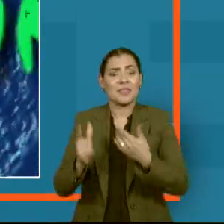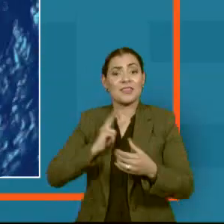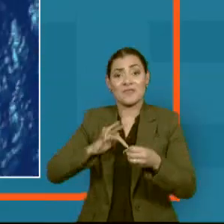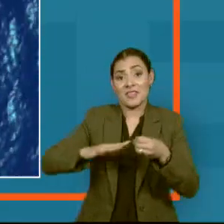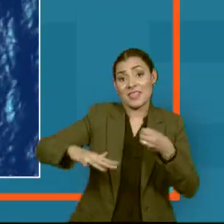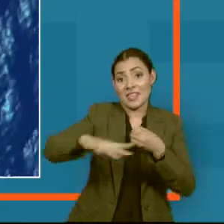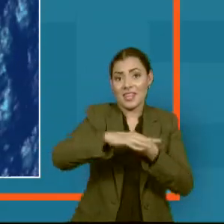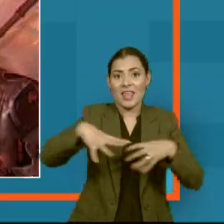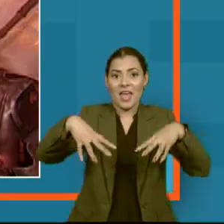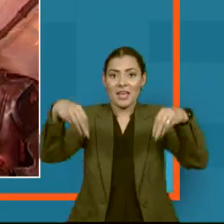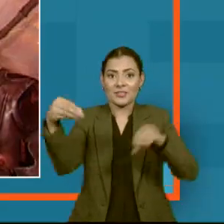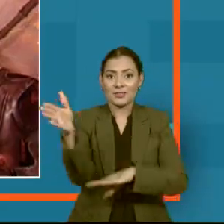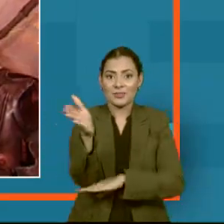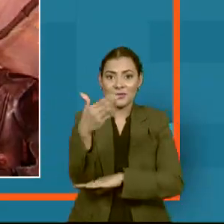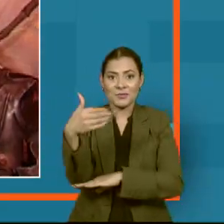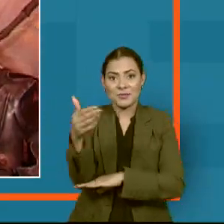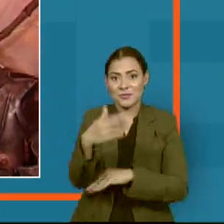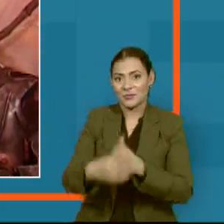Ilha Rá-Tim-Bum.